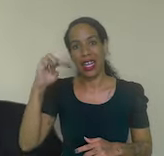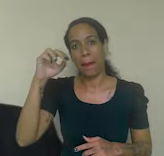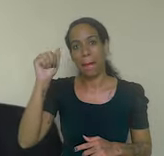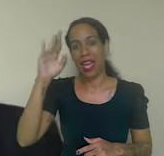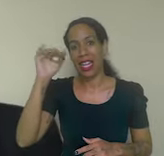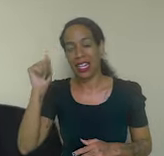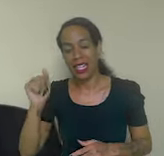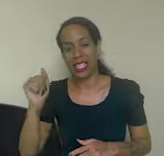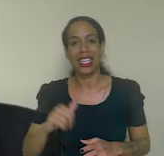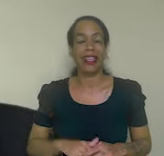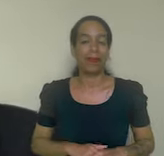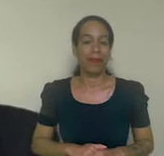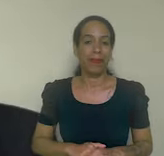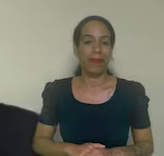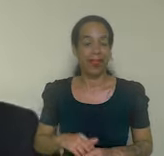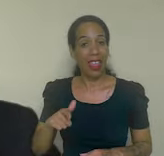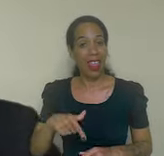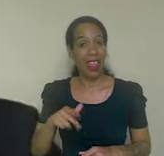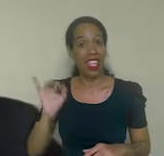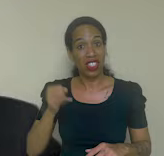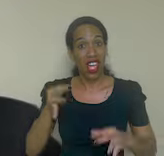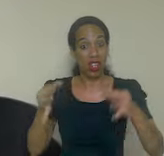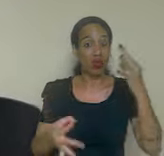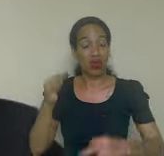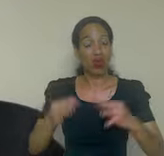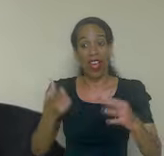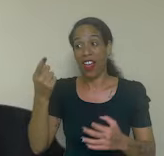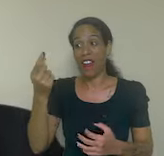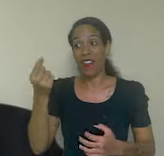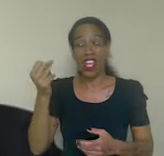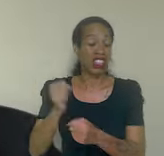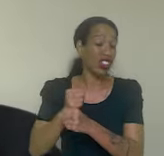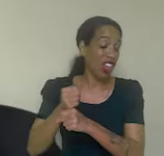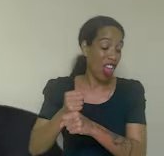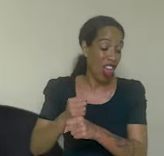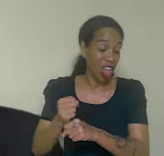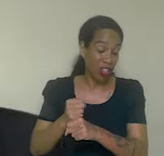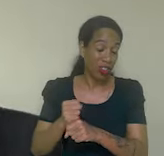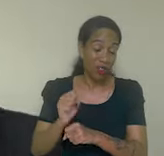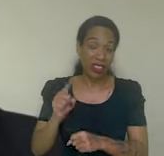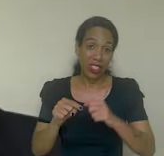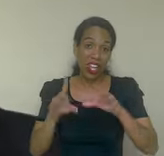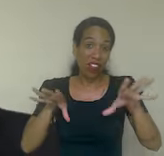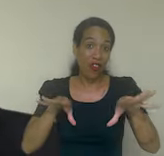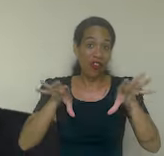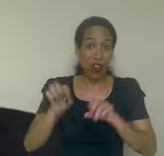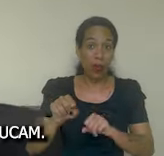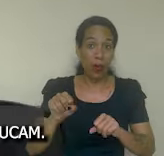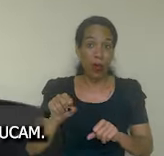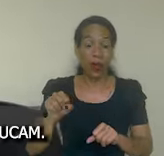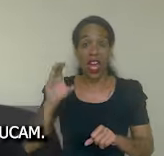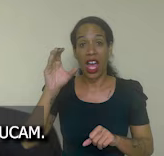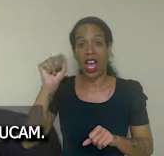Maria Leporati Lopes. A Aline já é juíza aqui no tribunal há 20 anos. Ela é formada pela